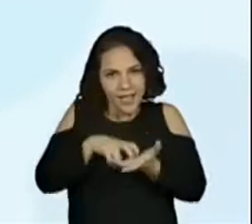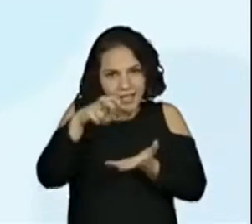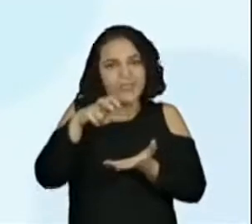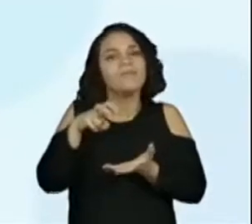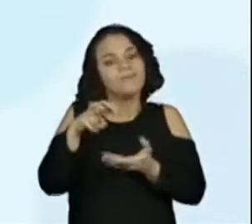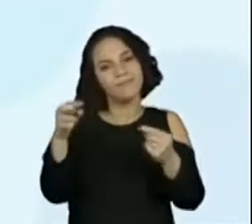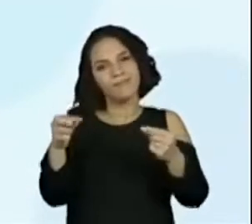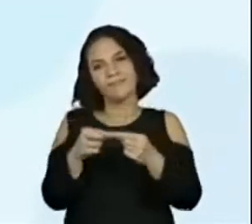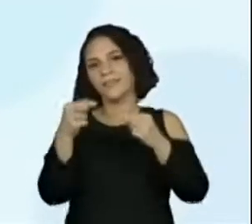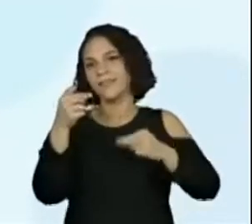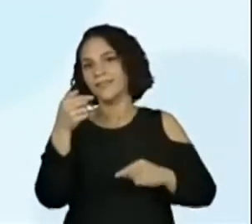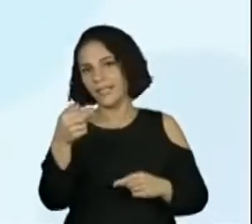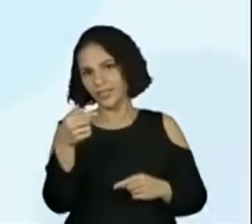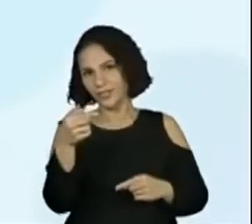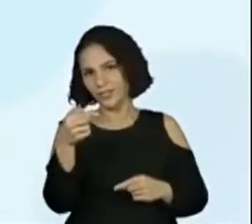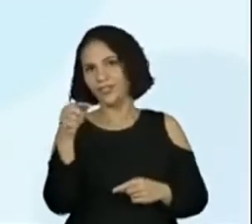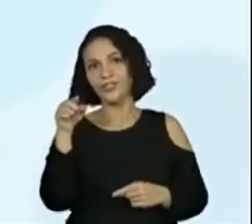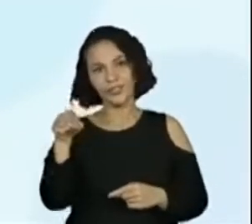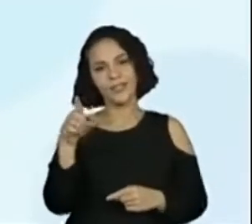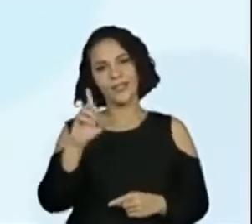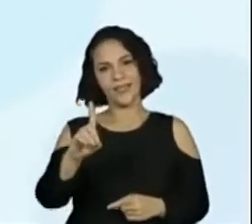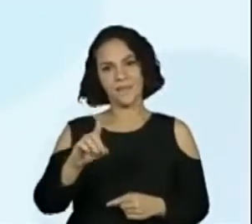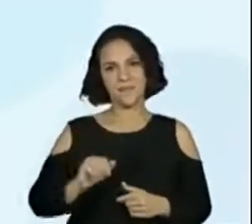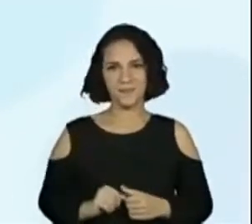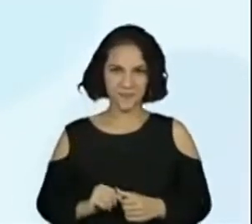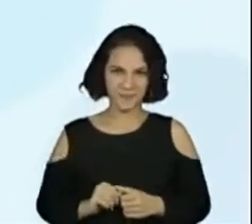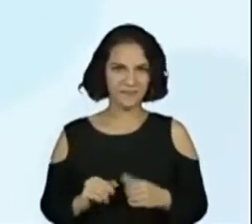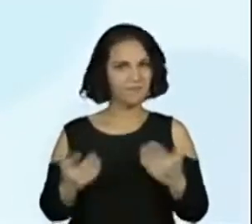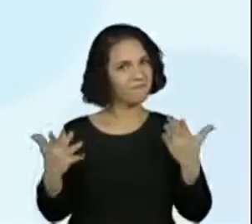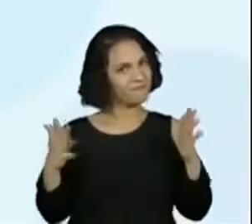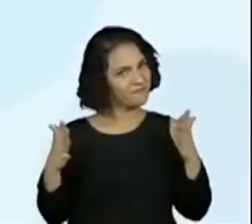relógio D. Muito bem.